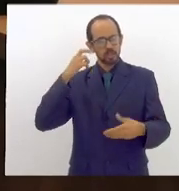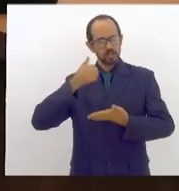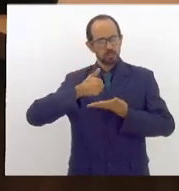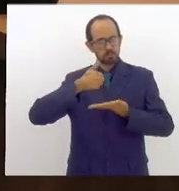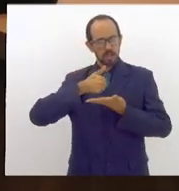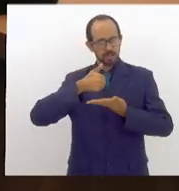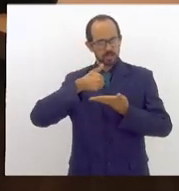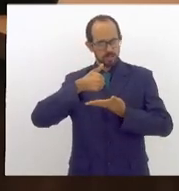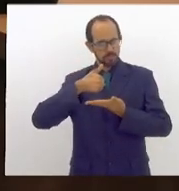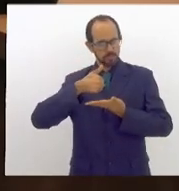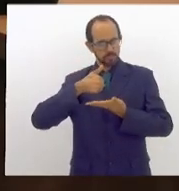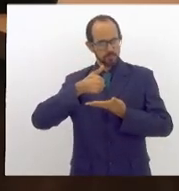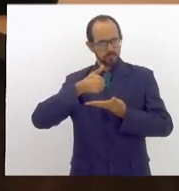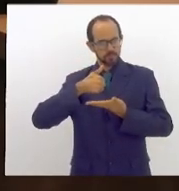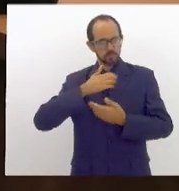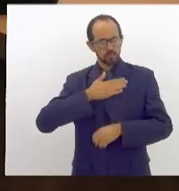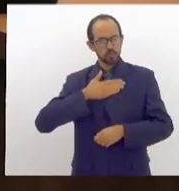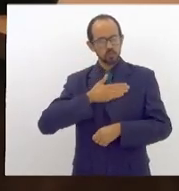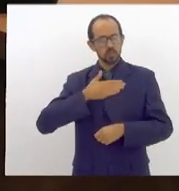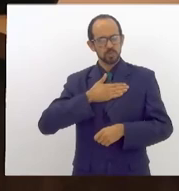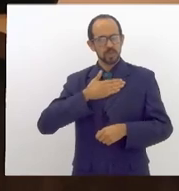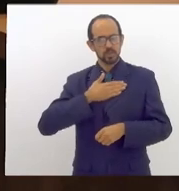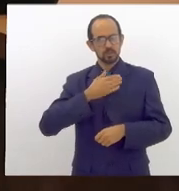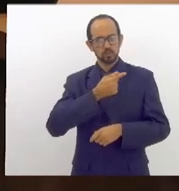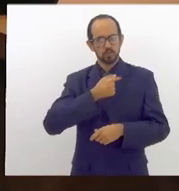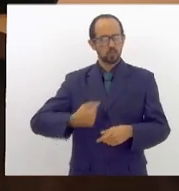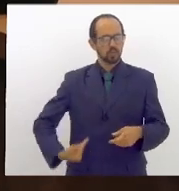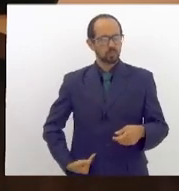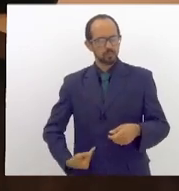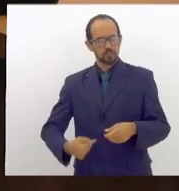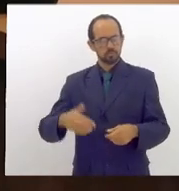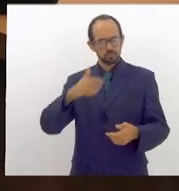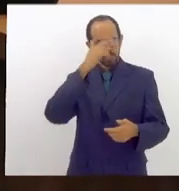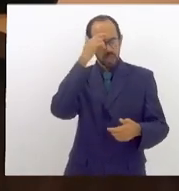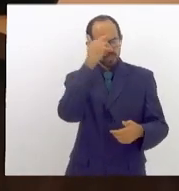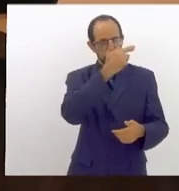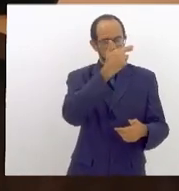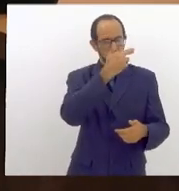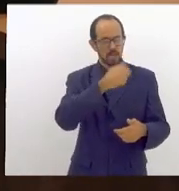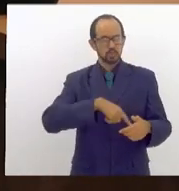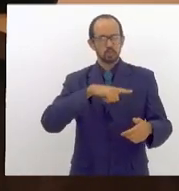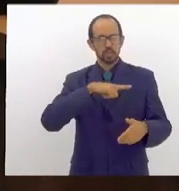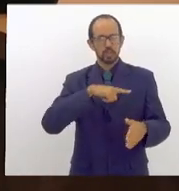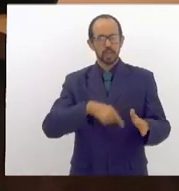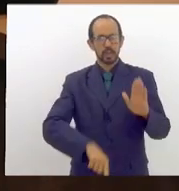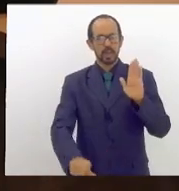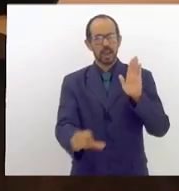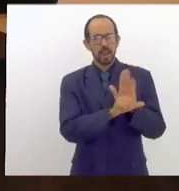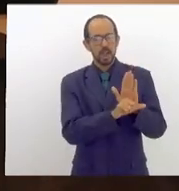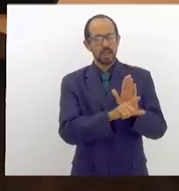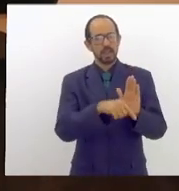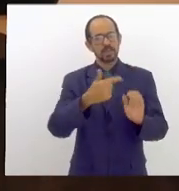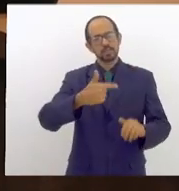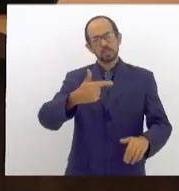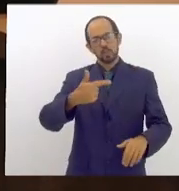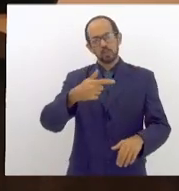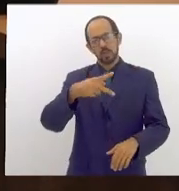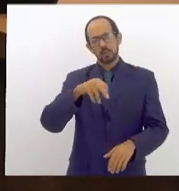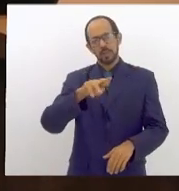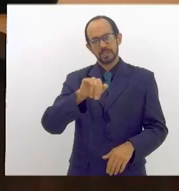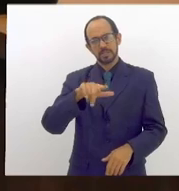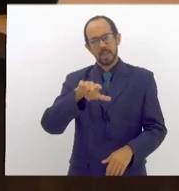governador honrasse aquilo que está escrito em lei segundo a parcela